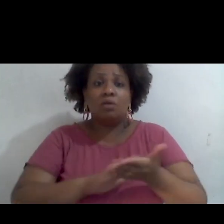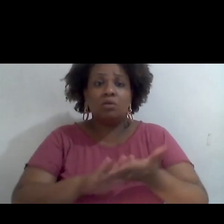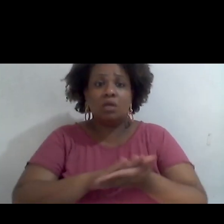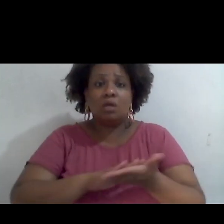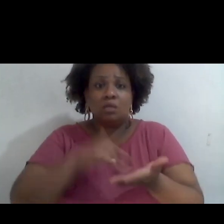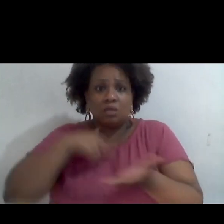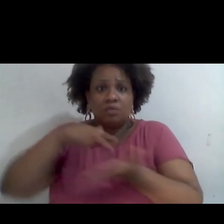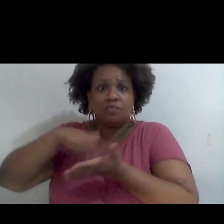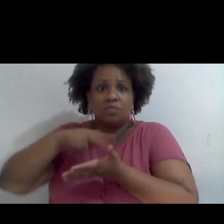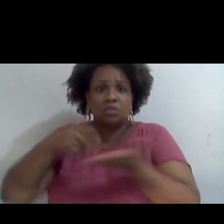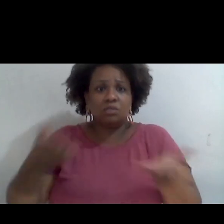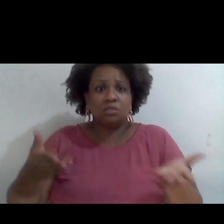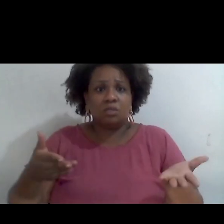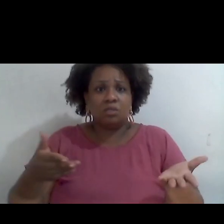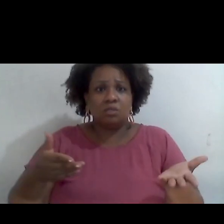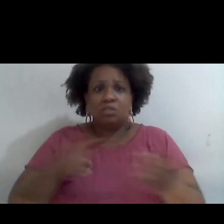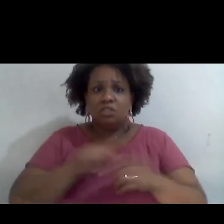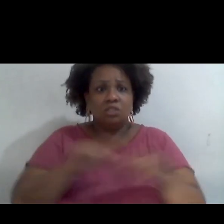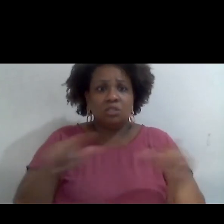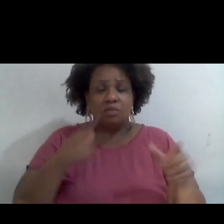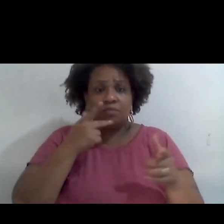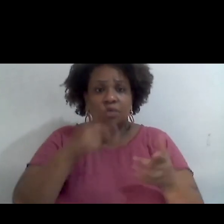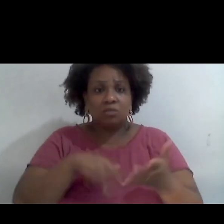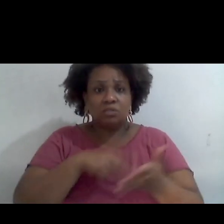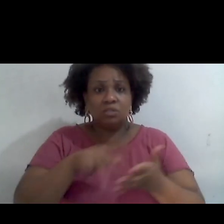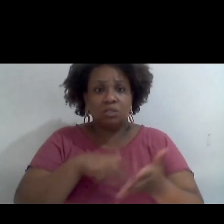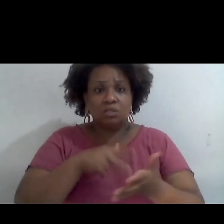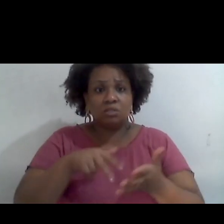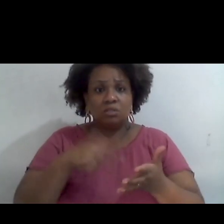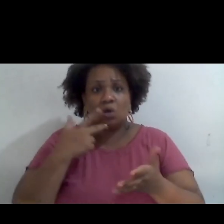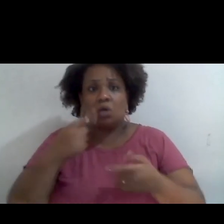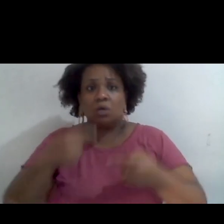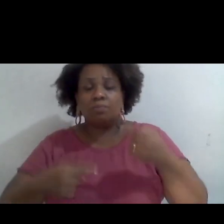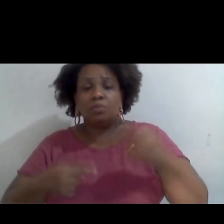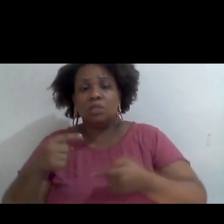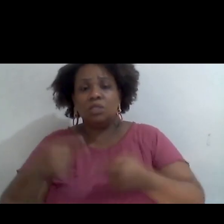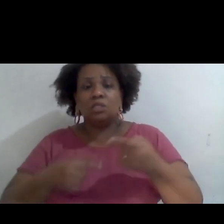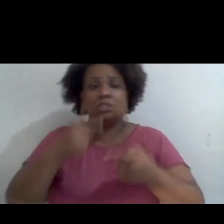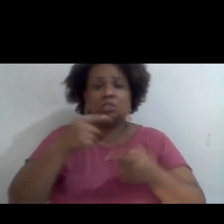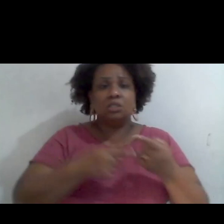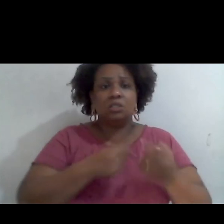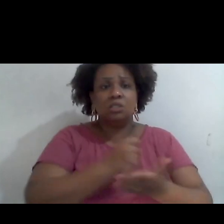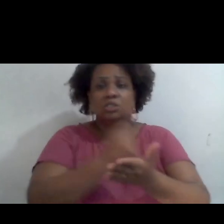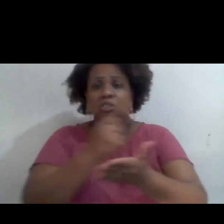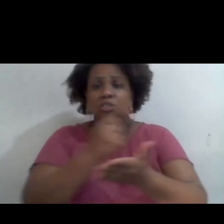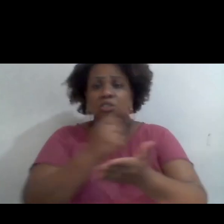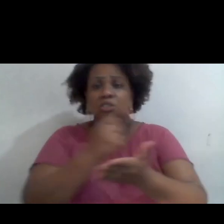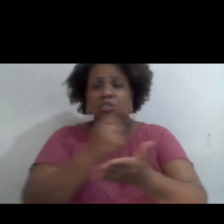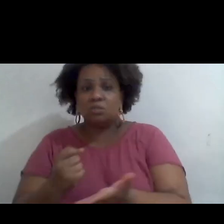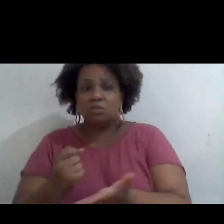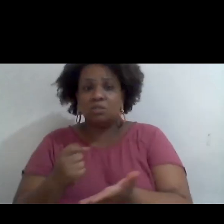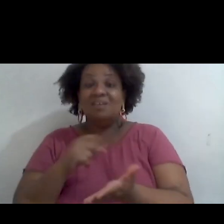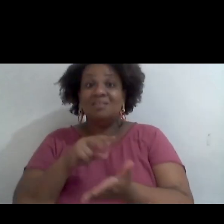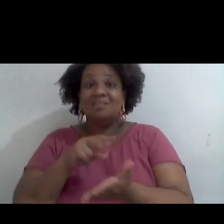palco, porque ninguém falou de dança. Está todo mundo falando de políticas, de assistência social, mas de dança,